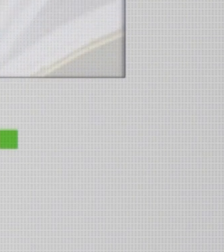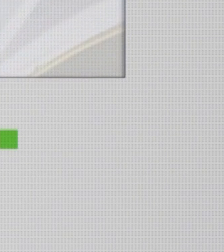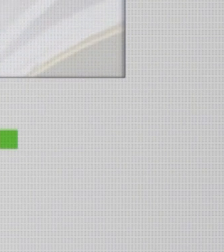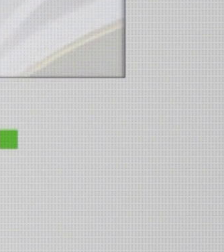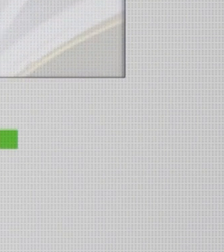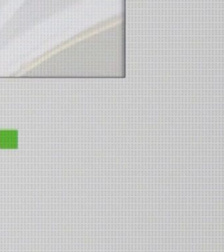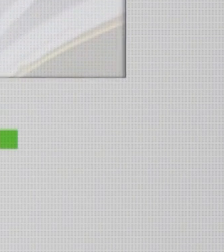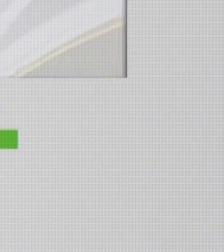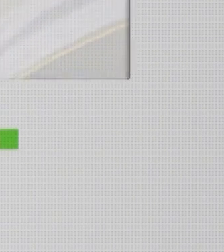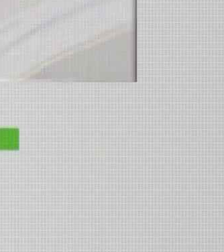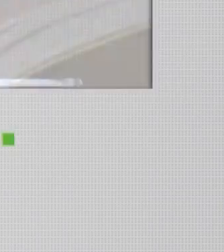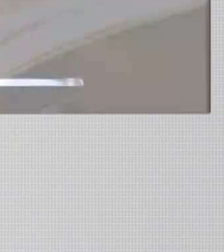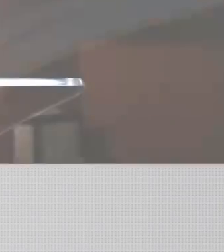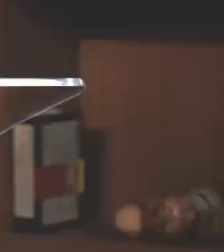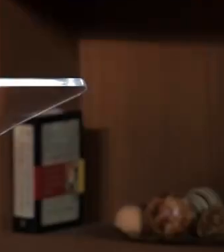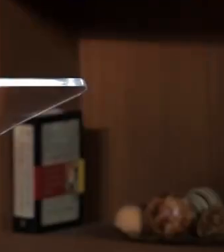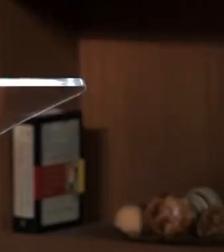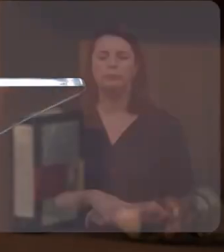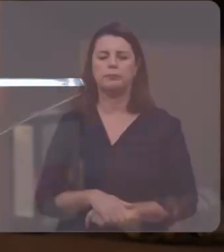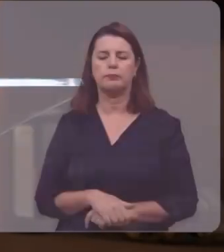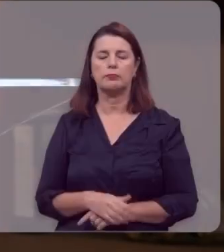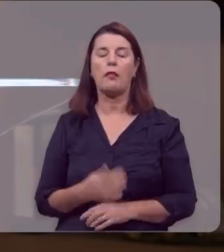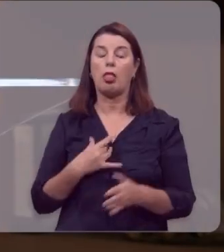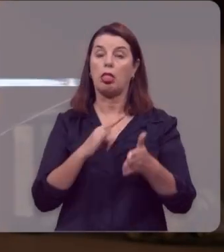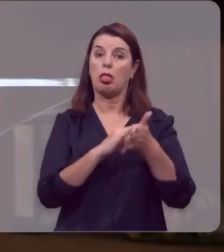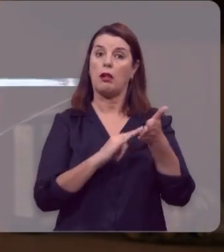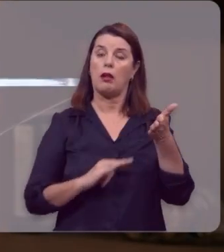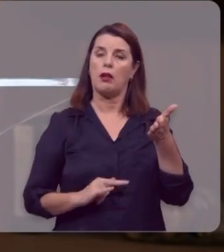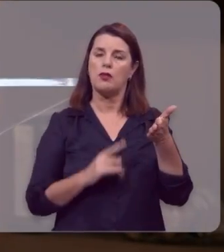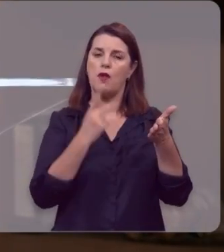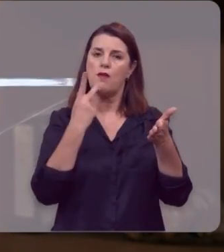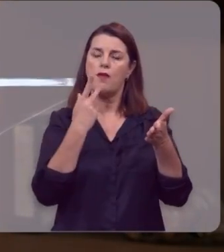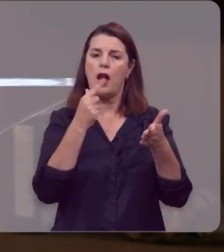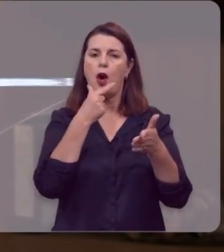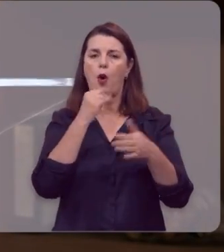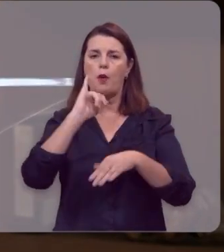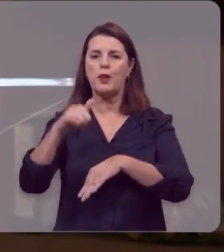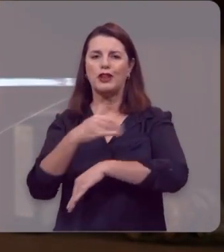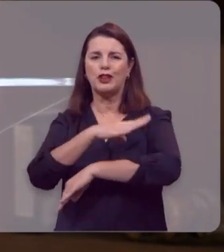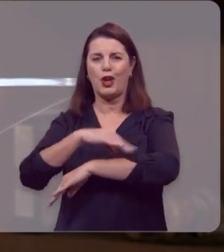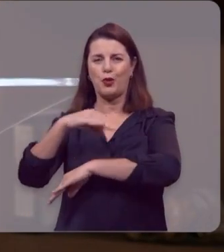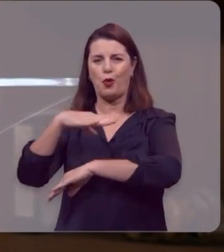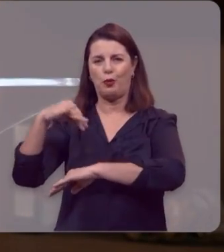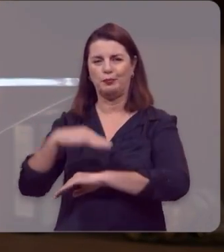Deus conosco. Este texto fala de Jacó,